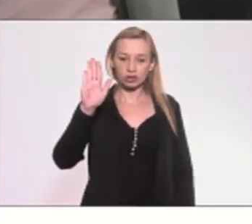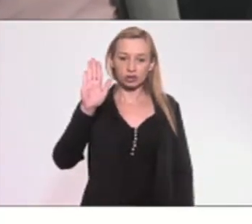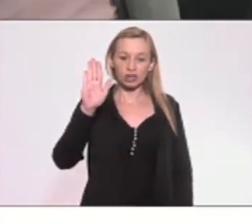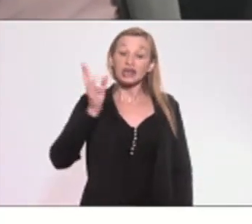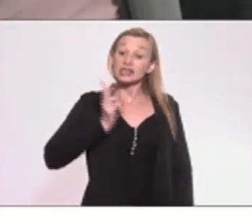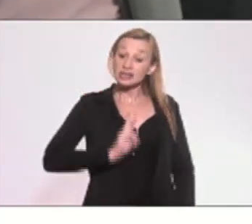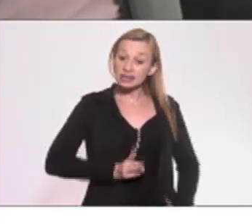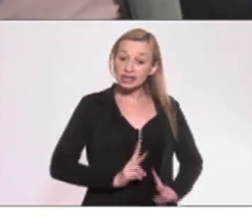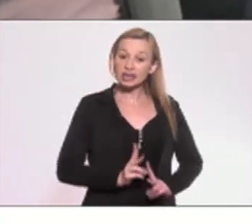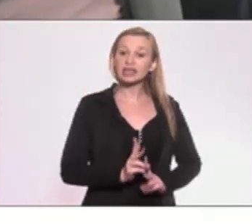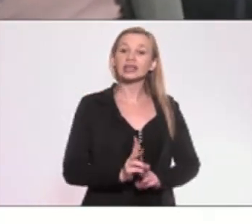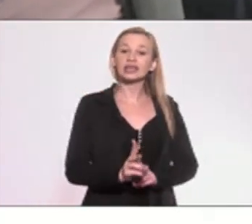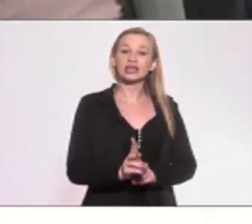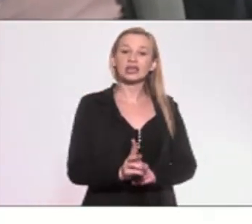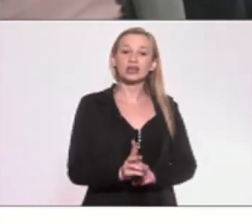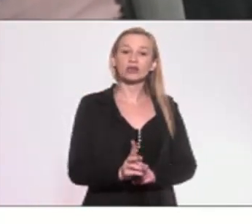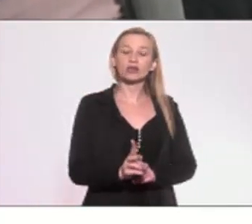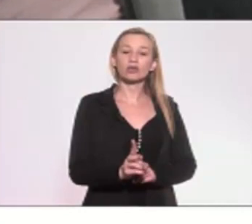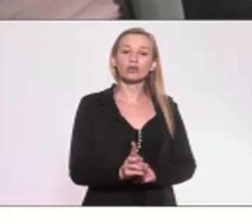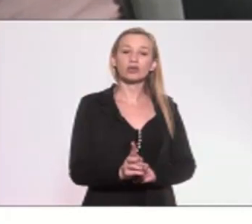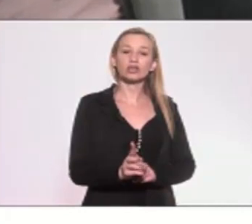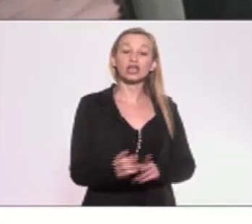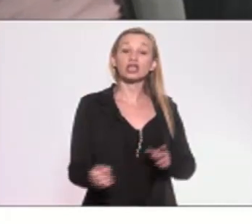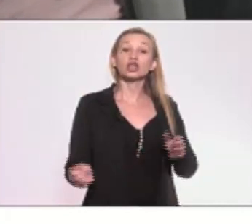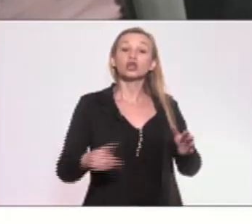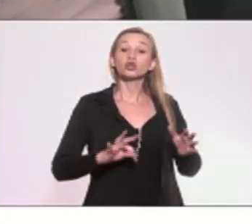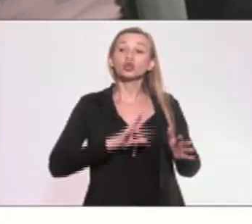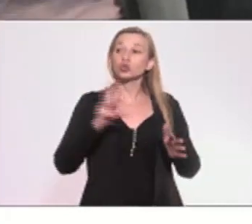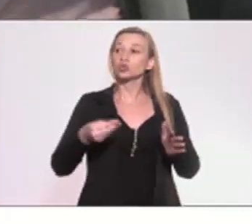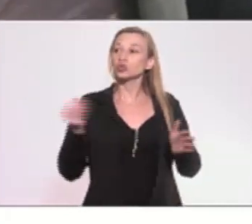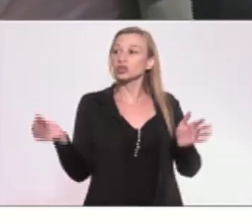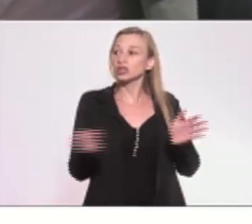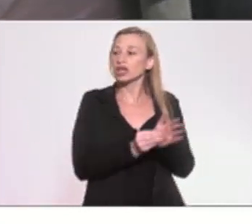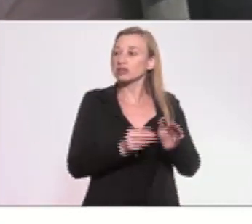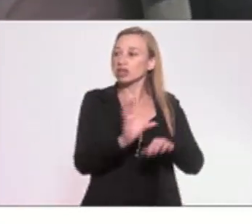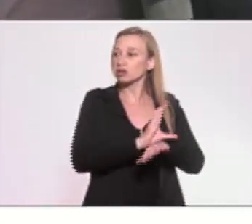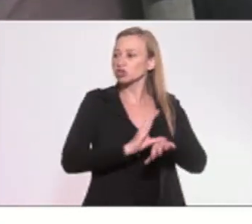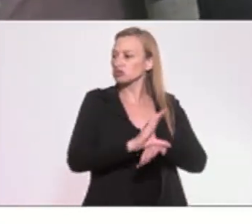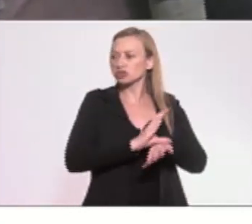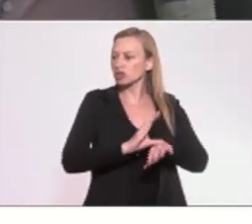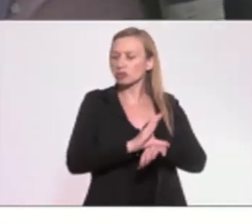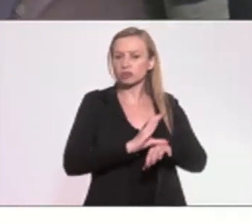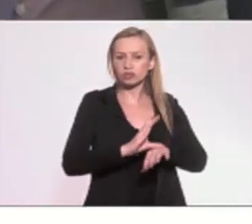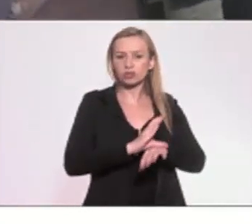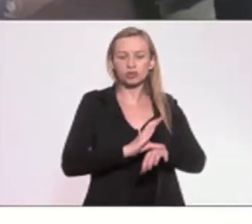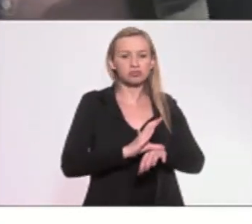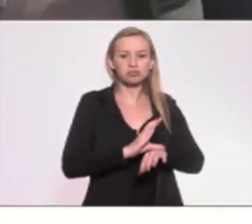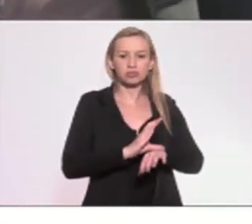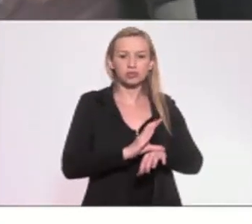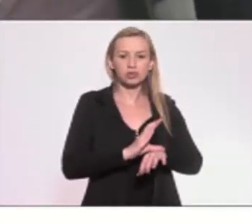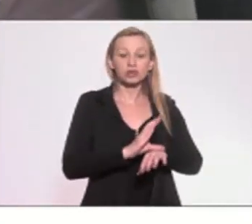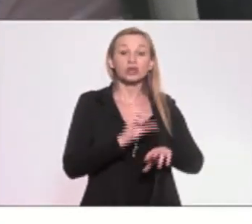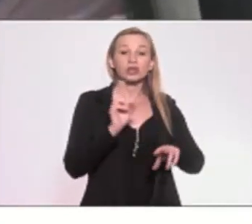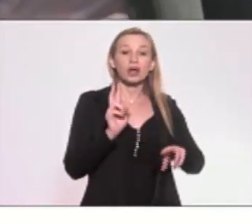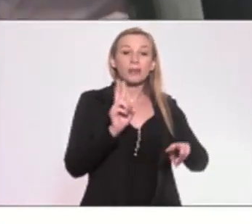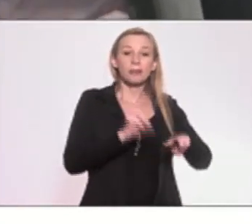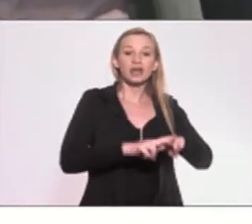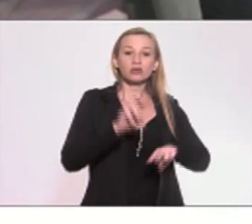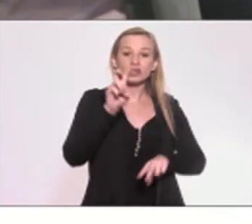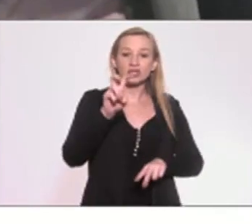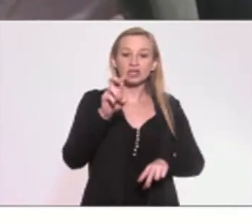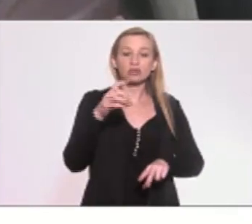seguir o que está escrito na Constituição. Então, que o Judiciário amanhã prenda os 5